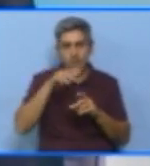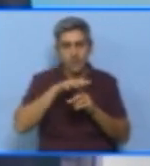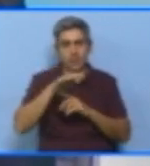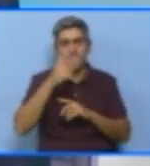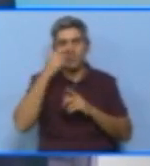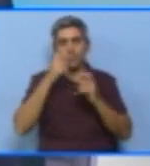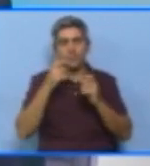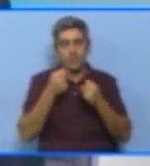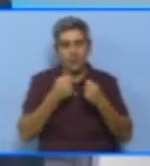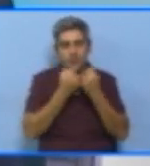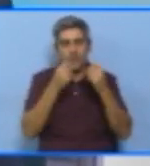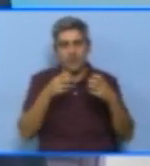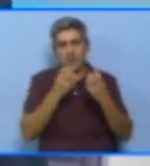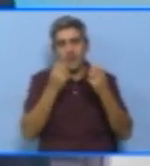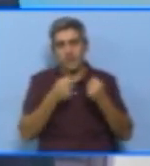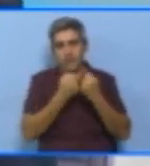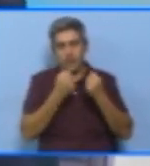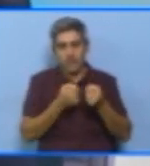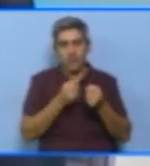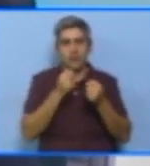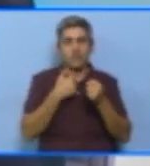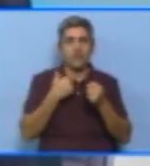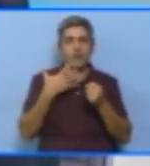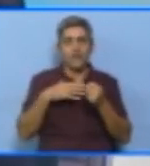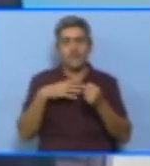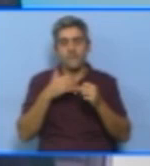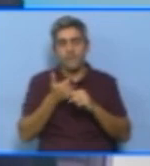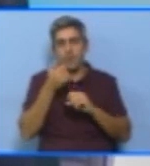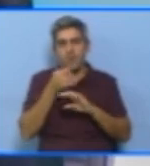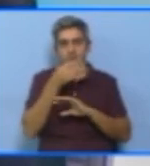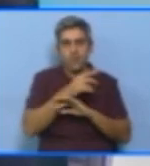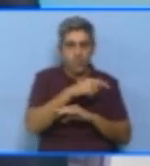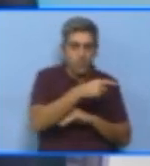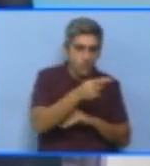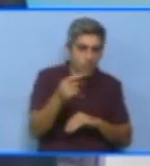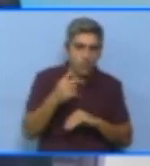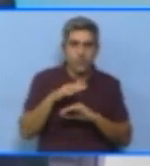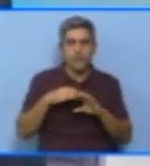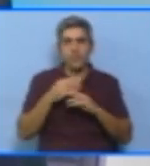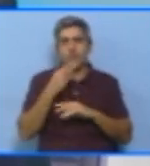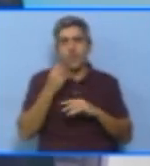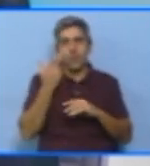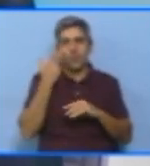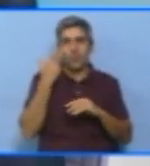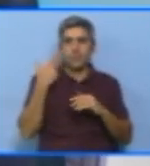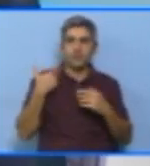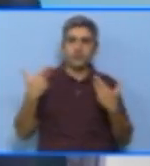de rivalidade, sermos melhores que os outros, fazermos mais bem feito, darmos mais nas